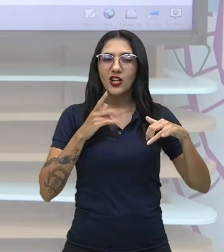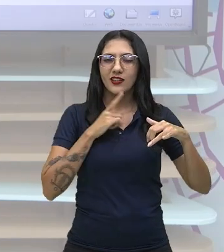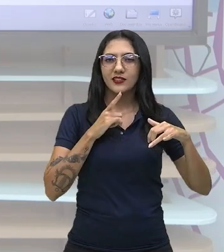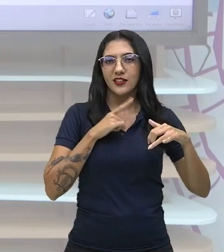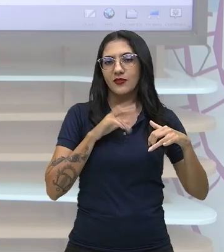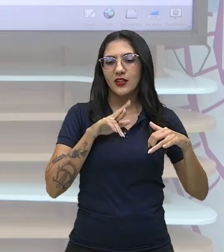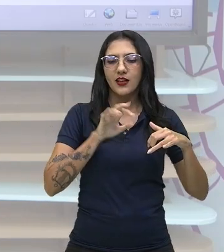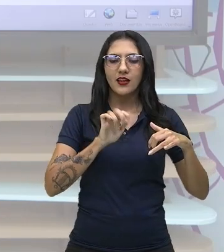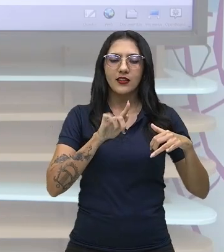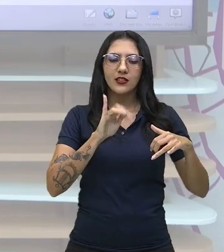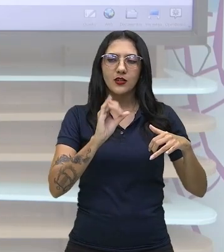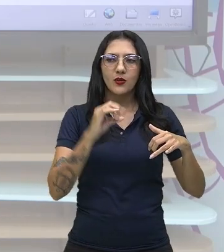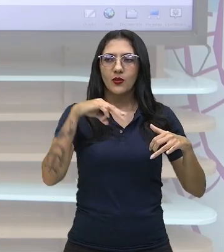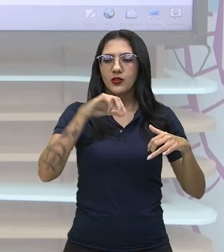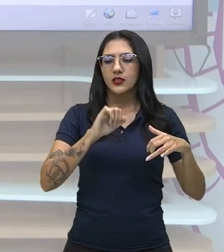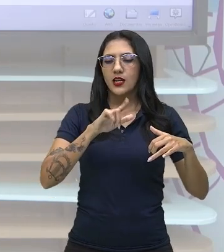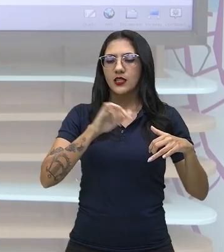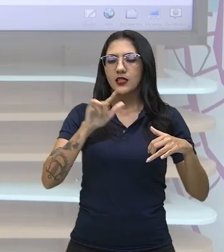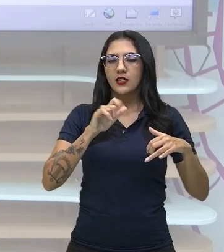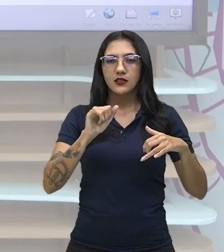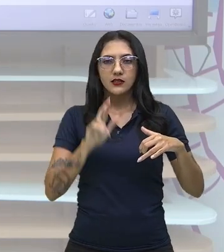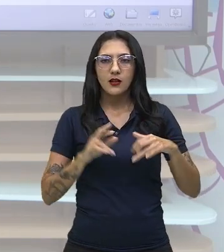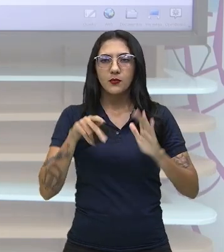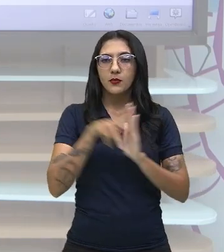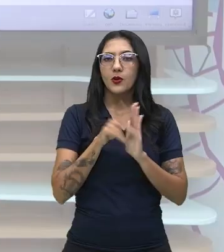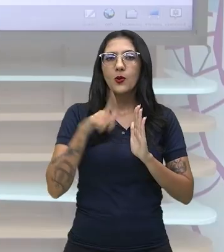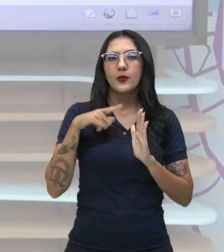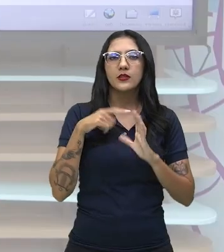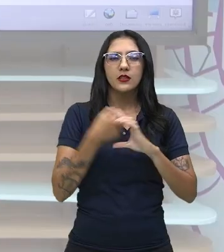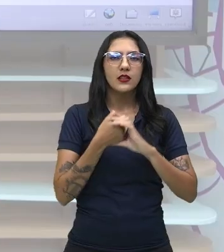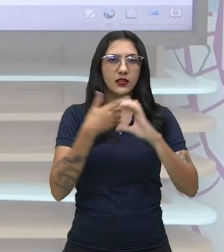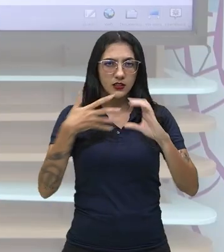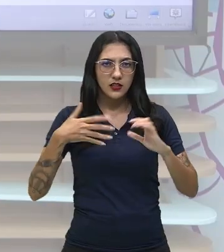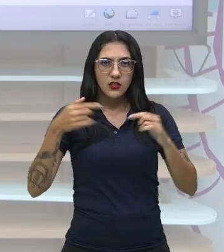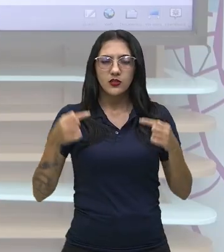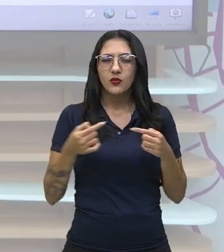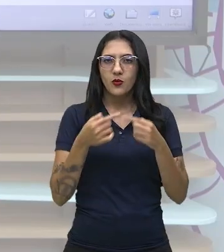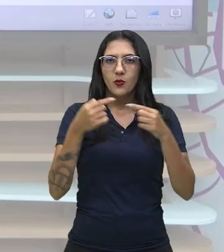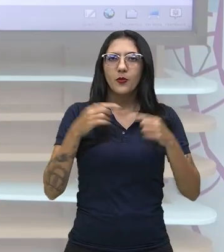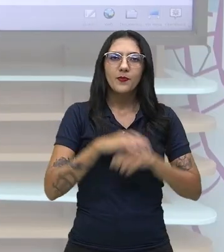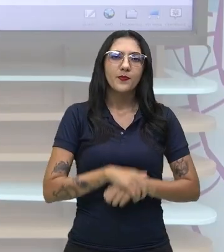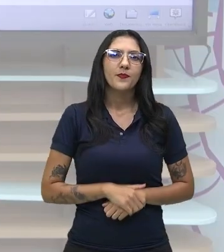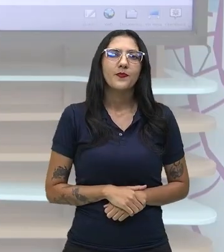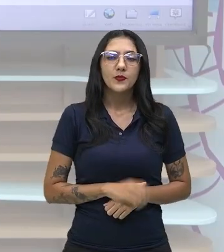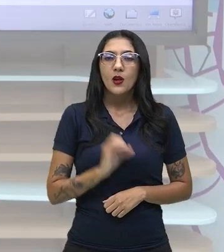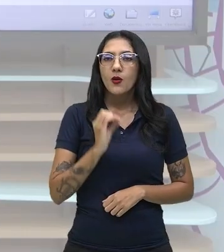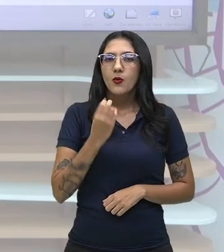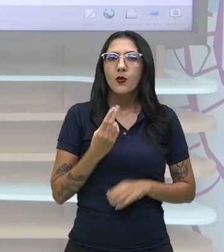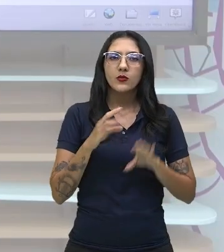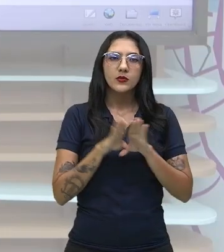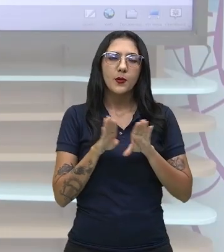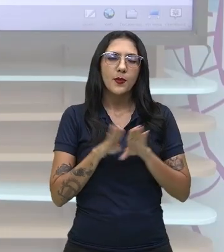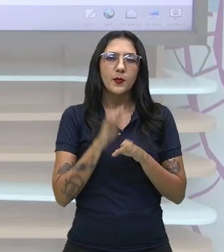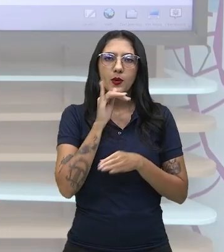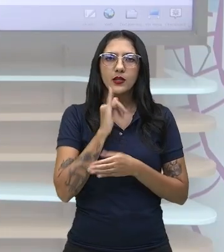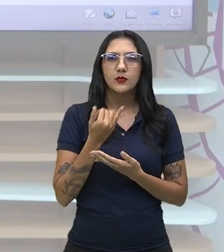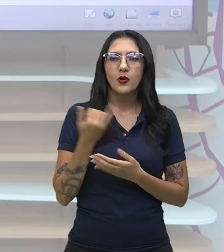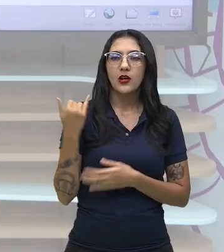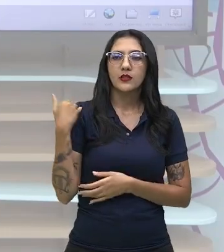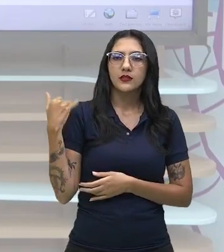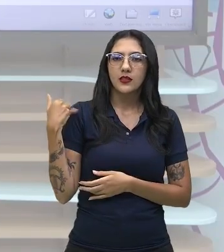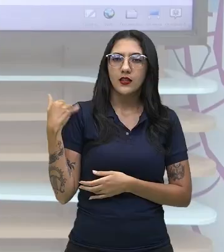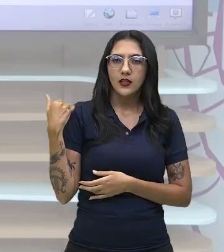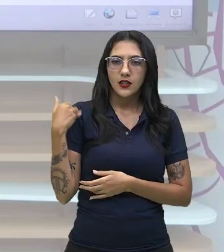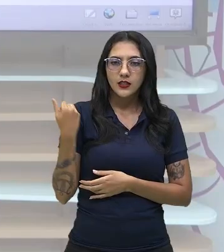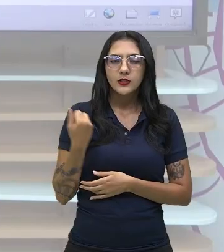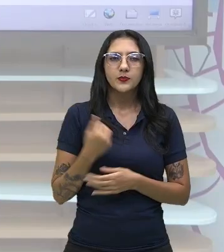sala de acordo com essa característica, que são características em comum. Ou então, vou pegar ali o grupo de idades, ali de pessoas